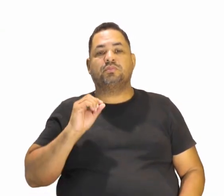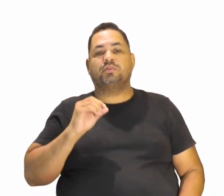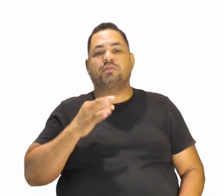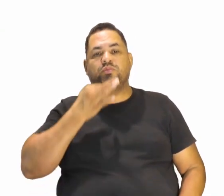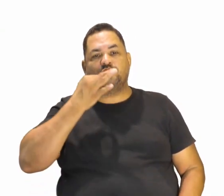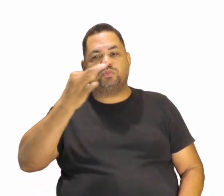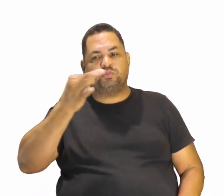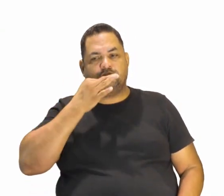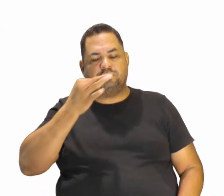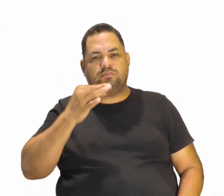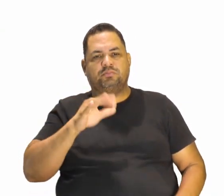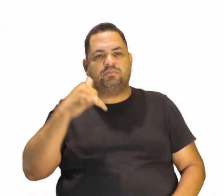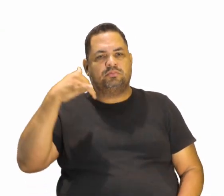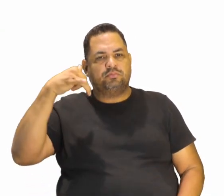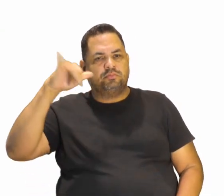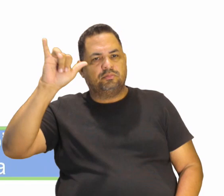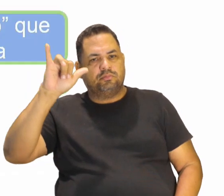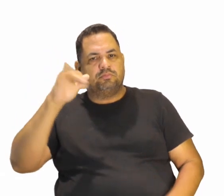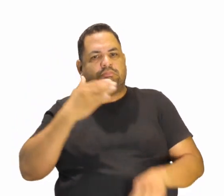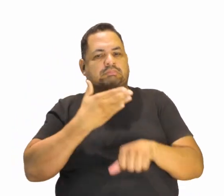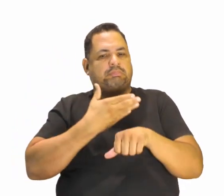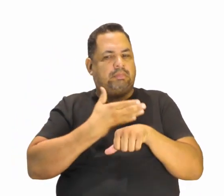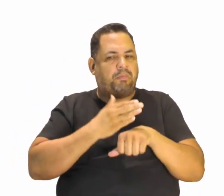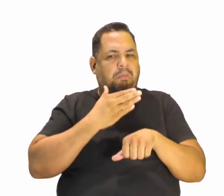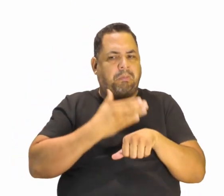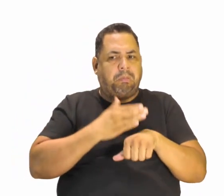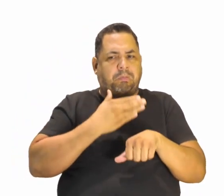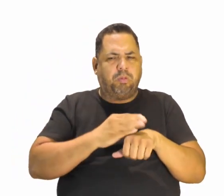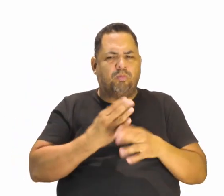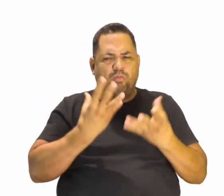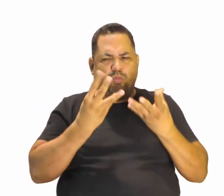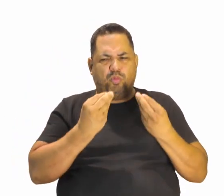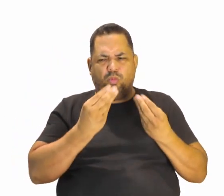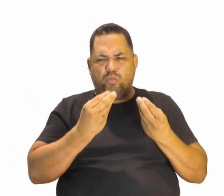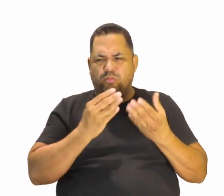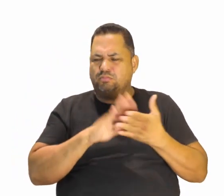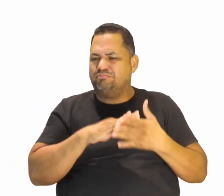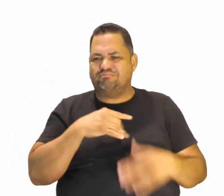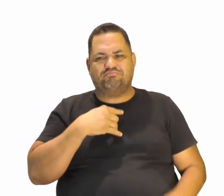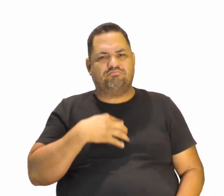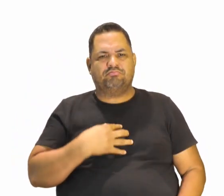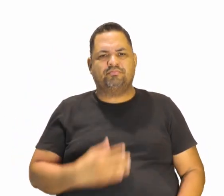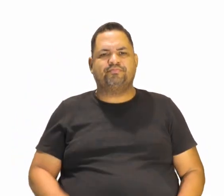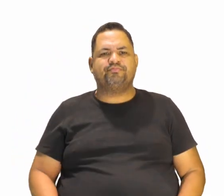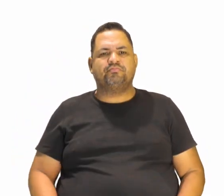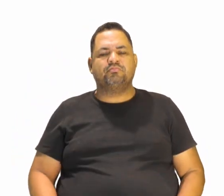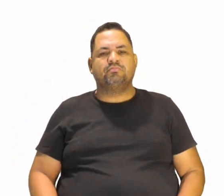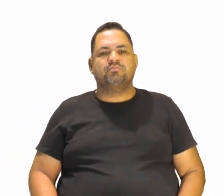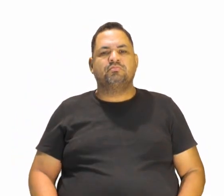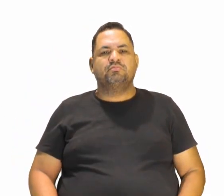Você deve evitar exercícios excessivos, exaustivos,